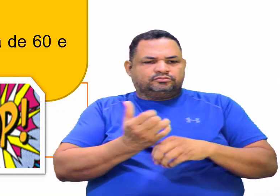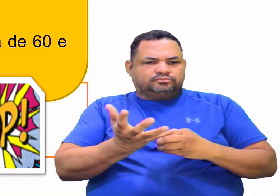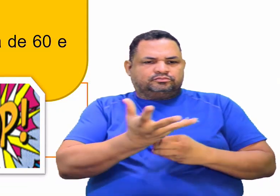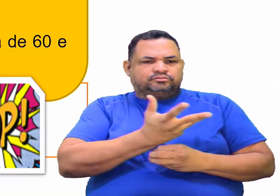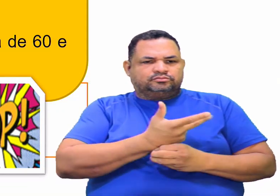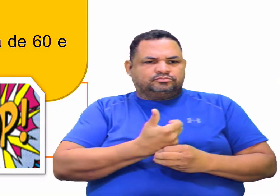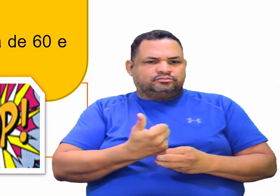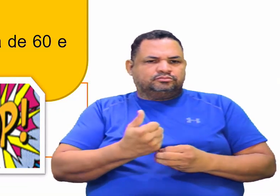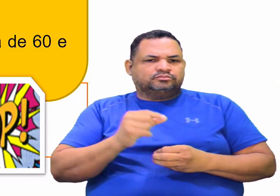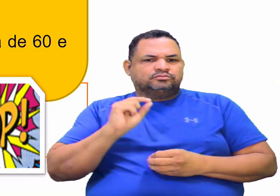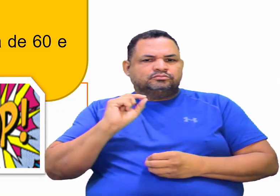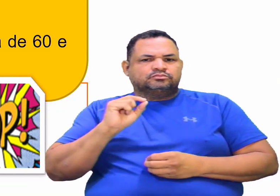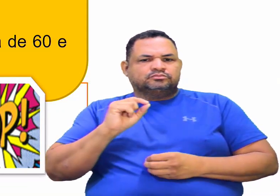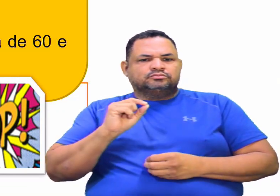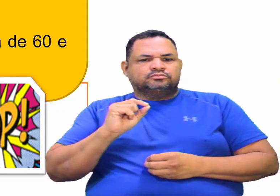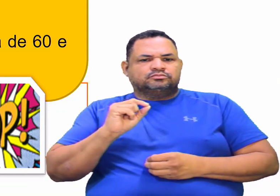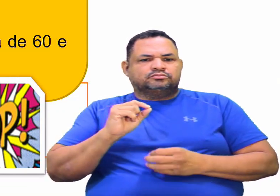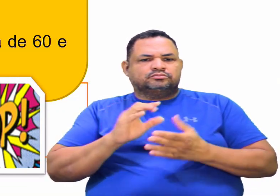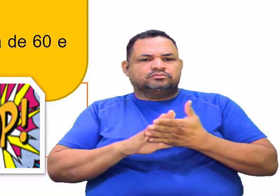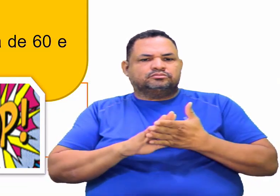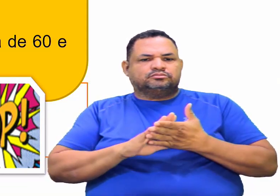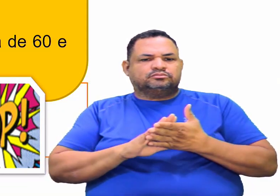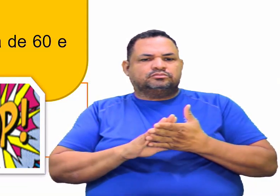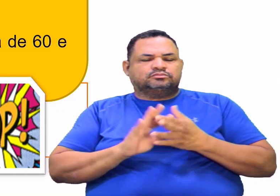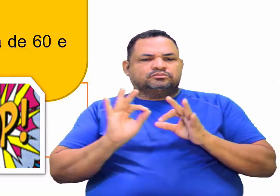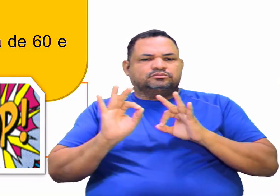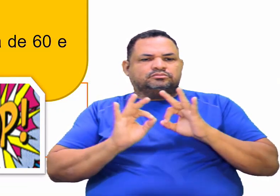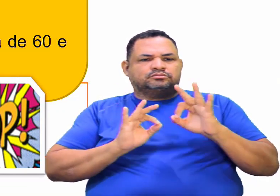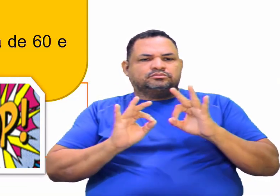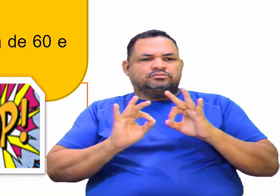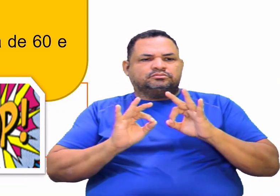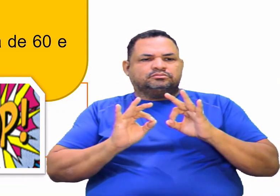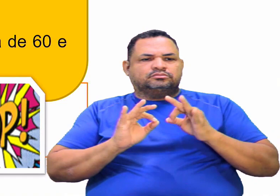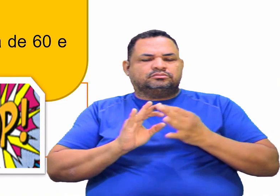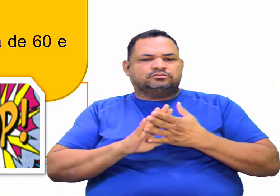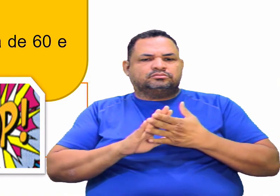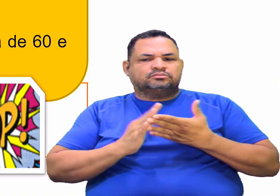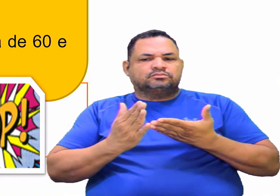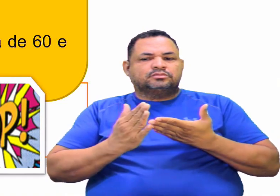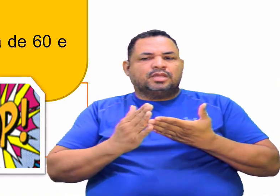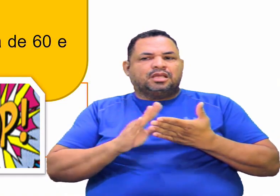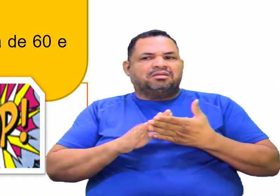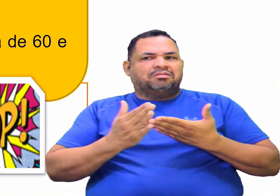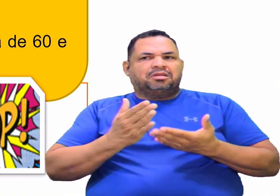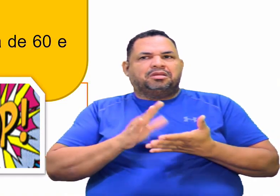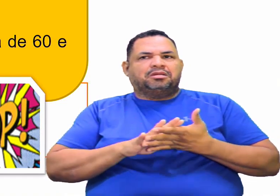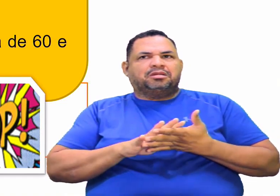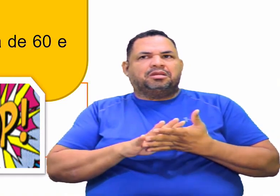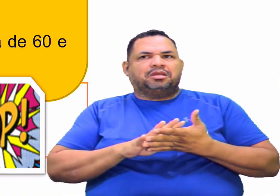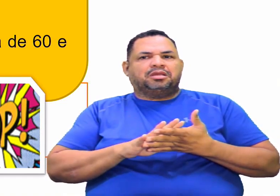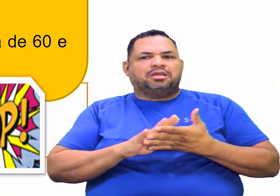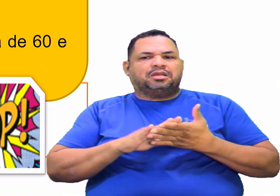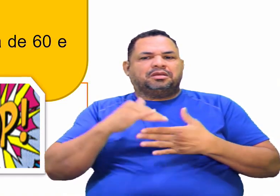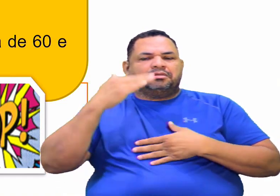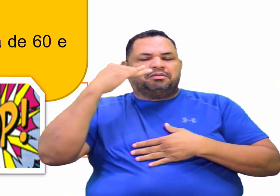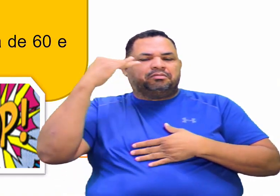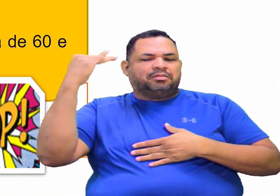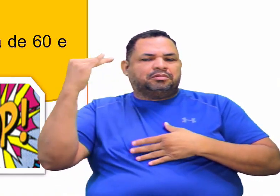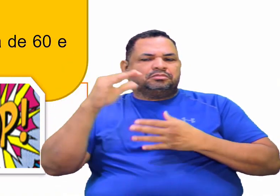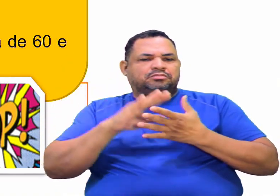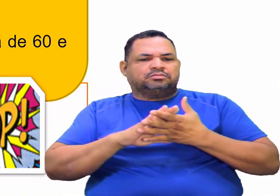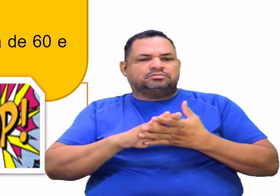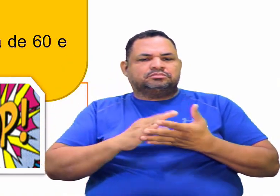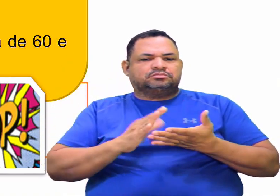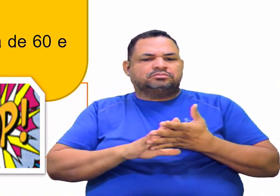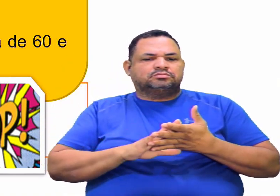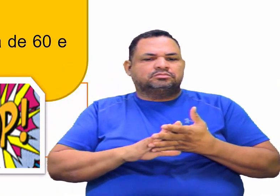com Marilyn Monroe, ele colocou, era assim, a coqueluche nacional dos Estados Unidos era essa atriz,